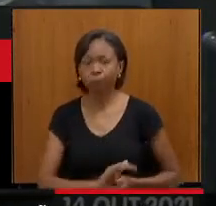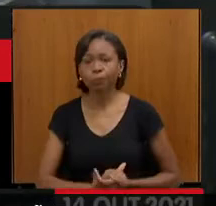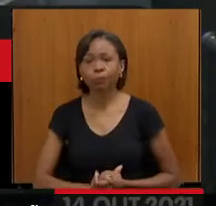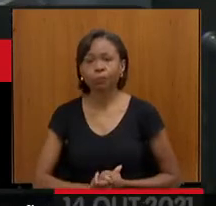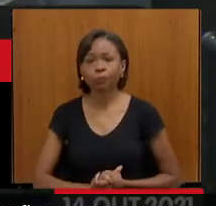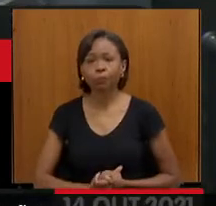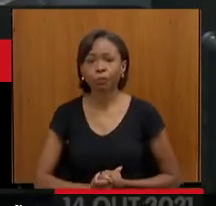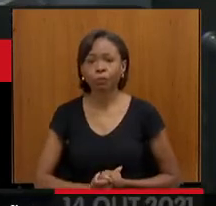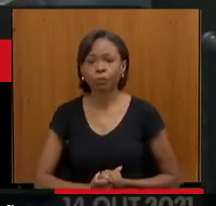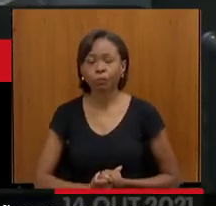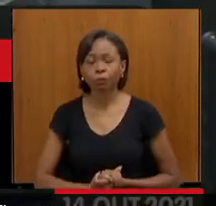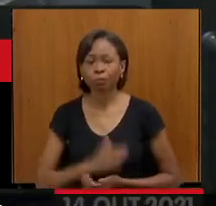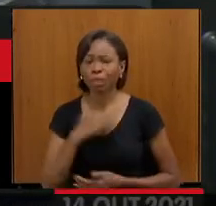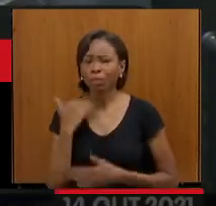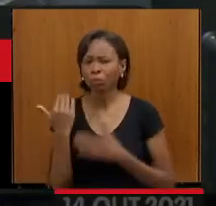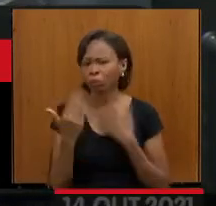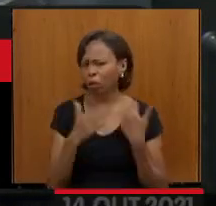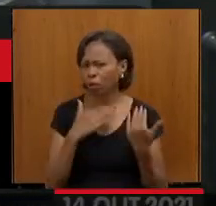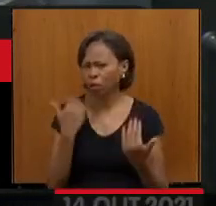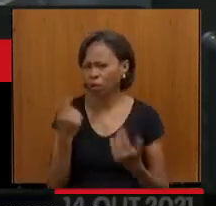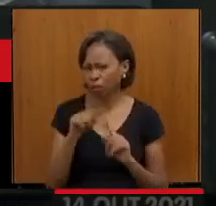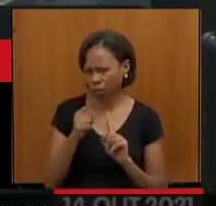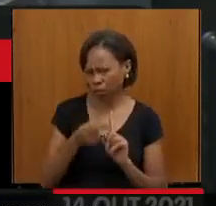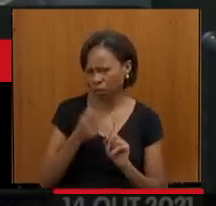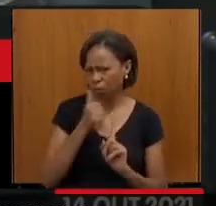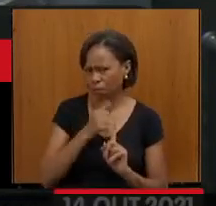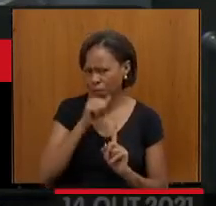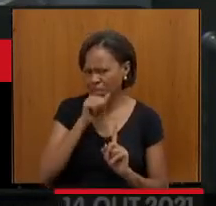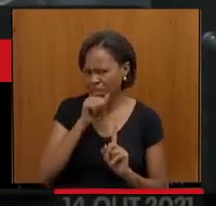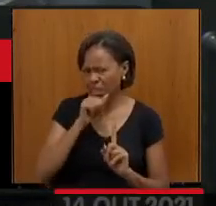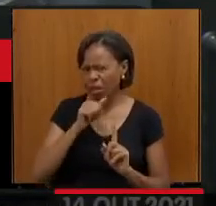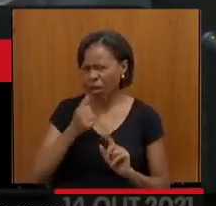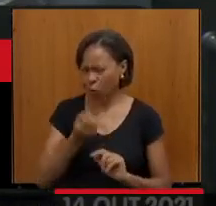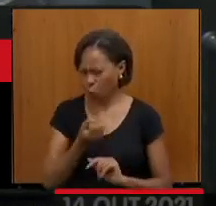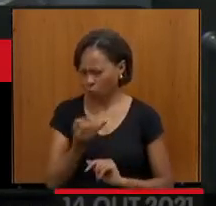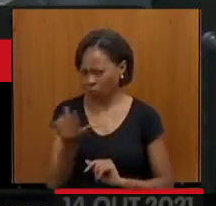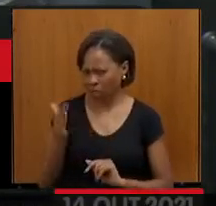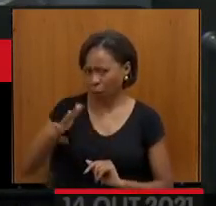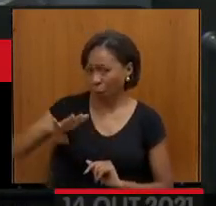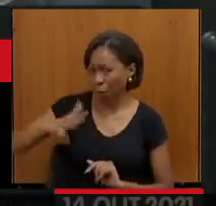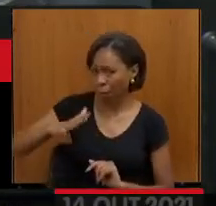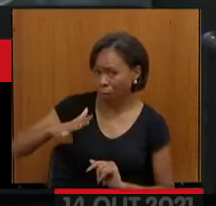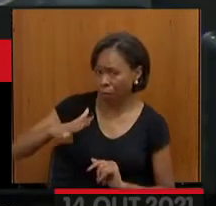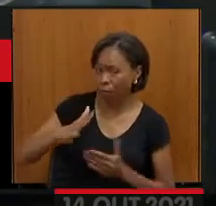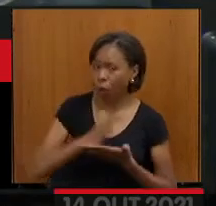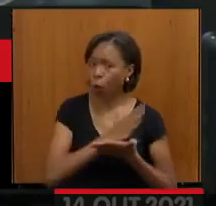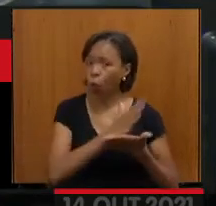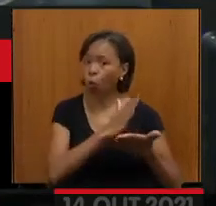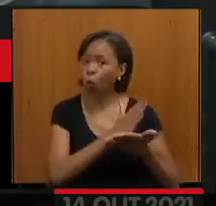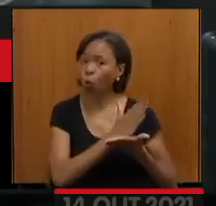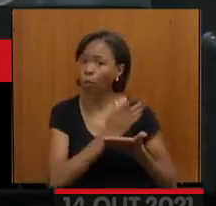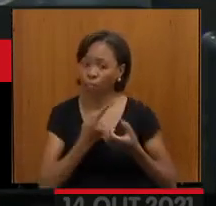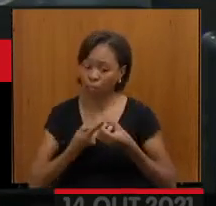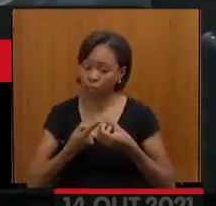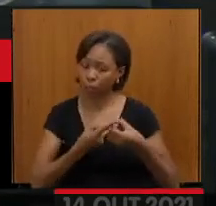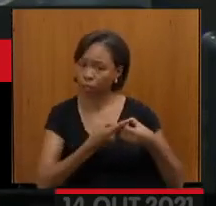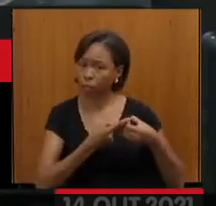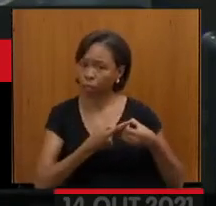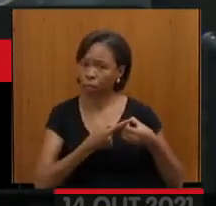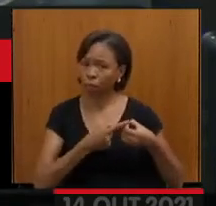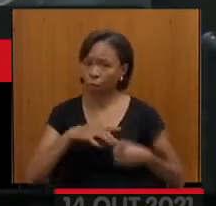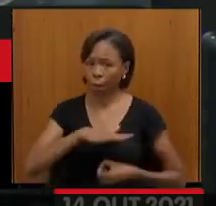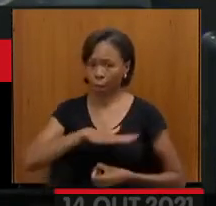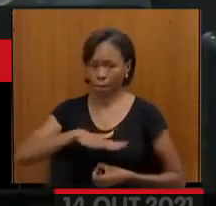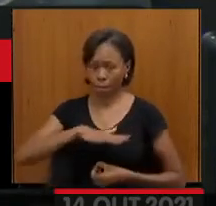mortalidade materna, ela é uma média. O que significa que a gente vai ter cidades, bairros, estados com